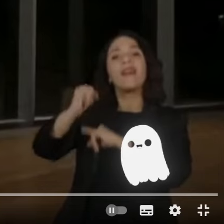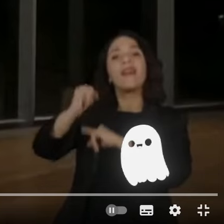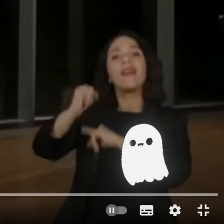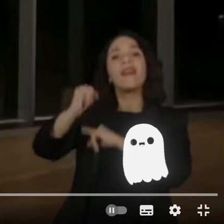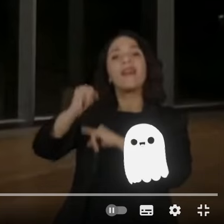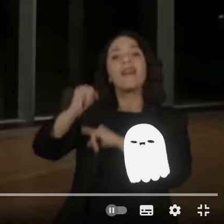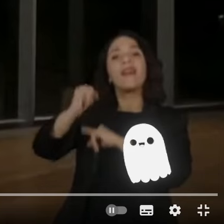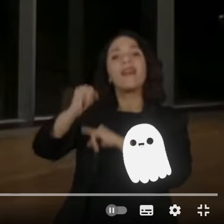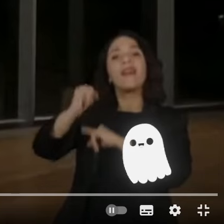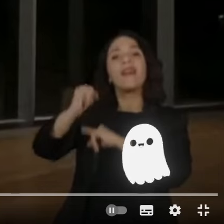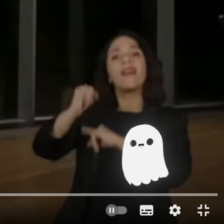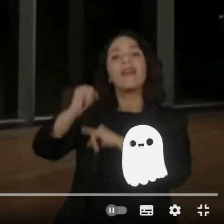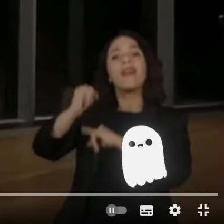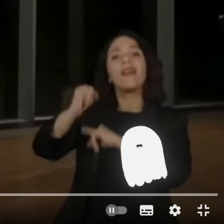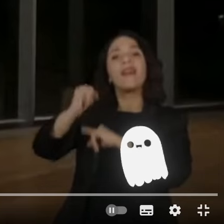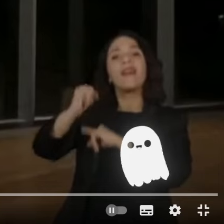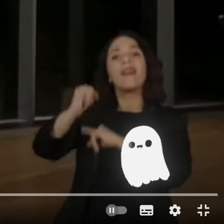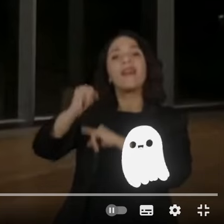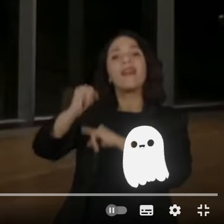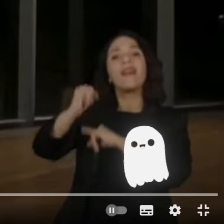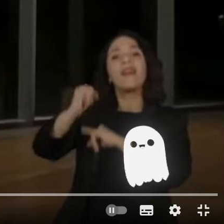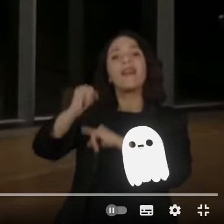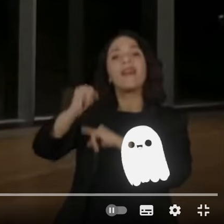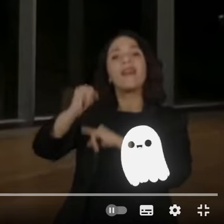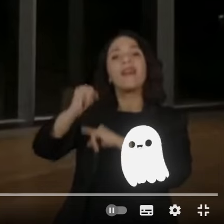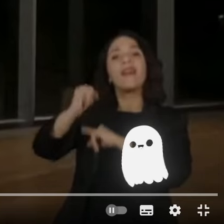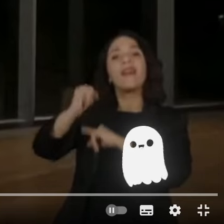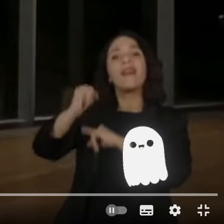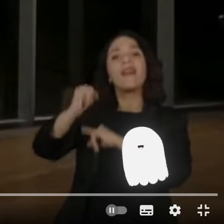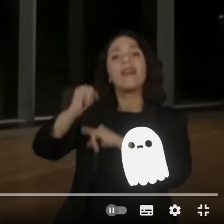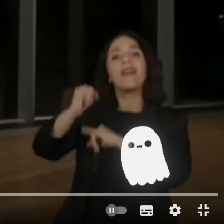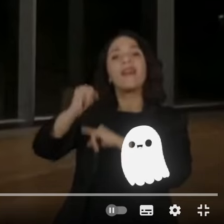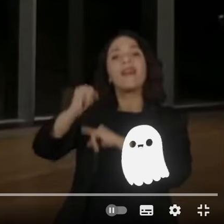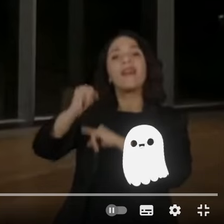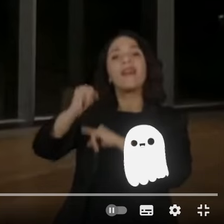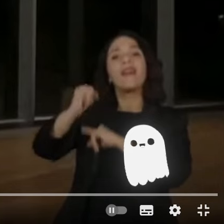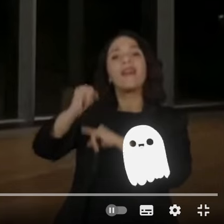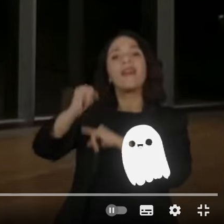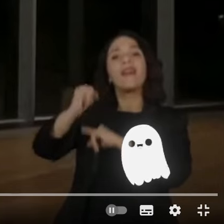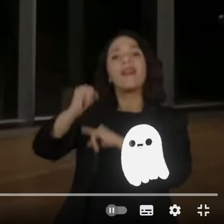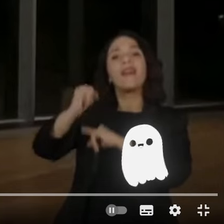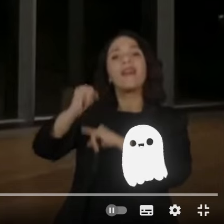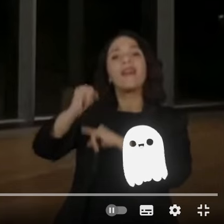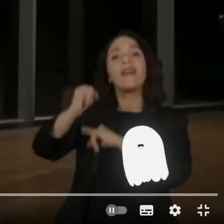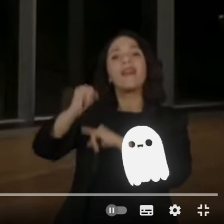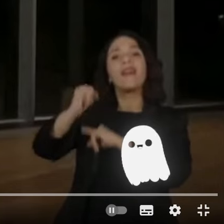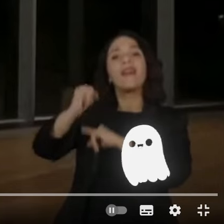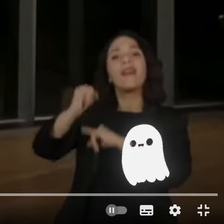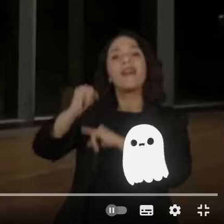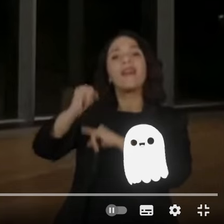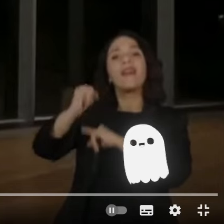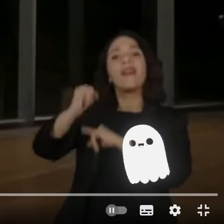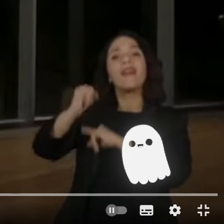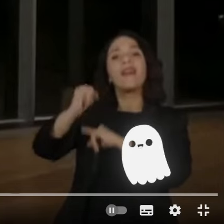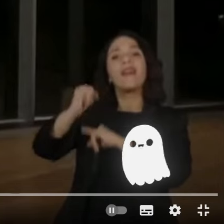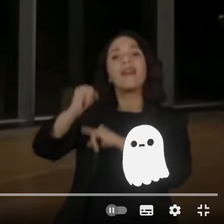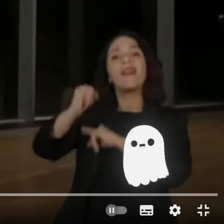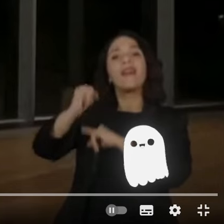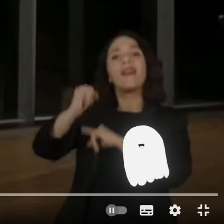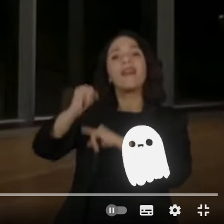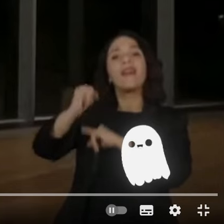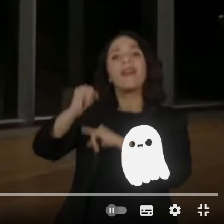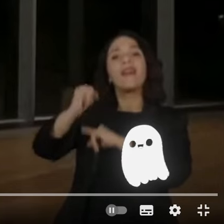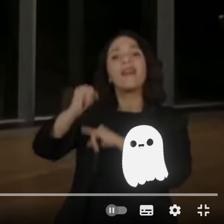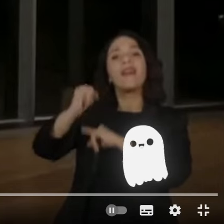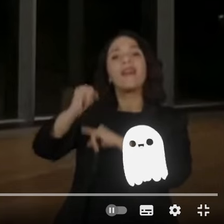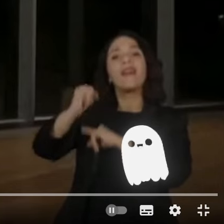enche o saco, entendeu? Se é comigo e tal. Eu não fui expulsa, eu fui suspensa. Eu fui pra diretoria, ele não foi pra diretoria. Não,